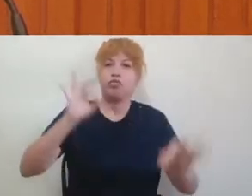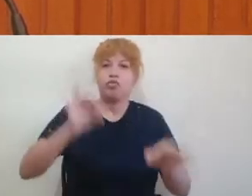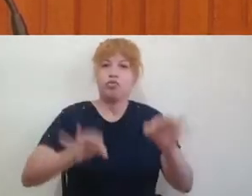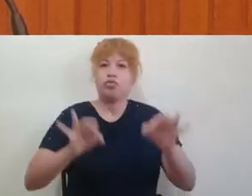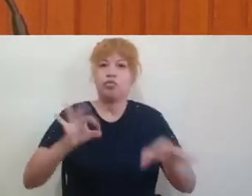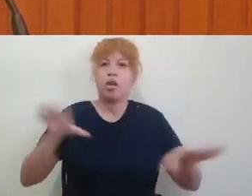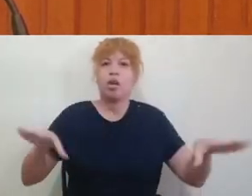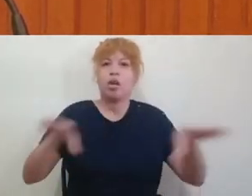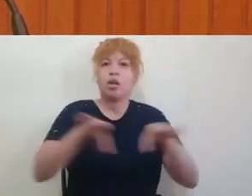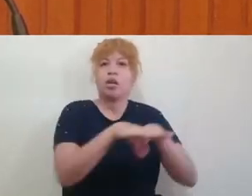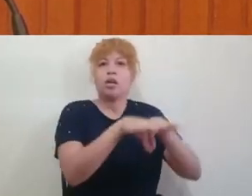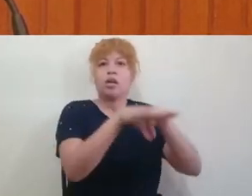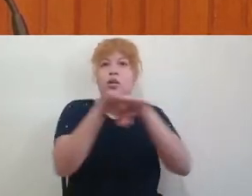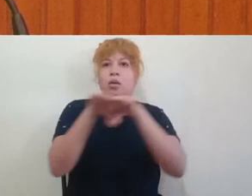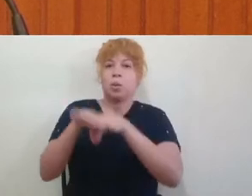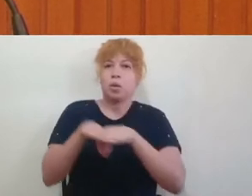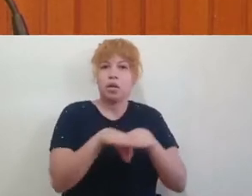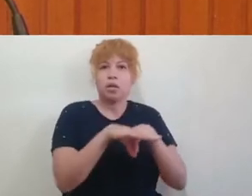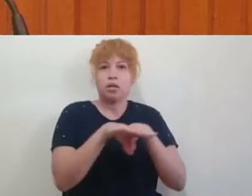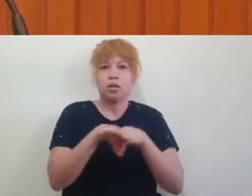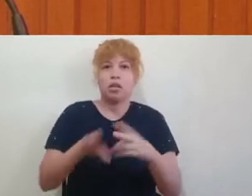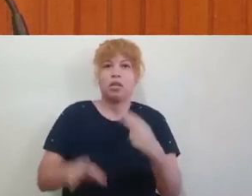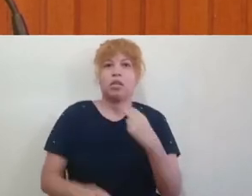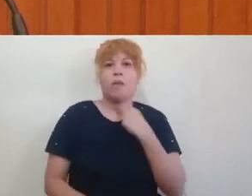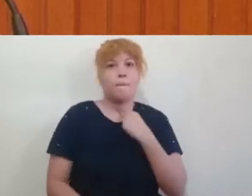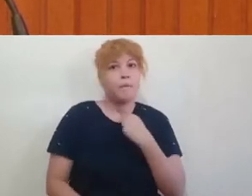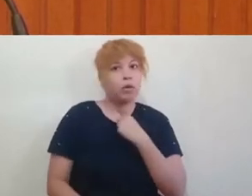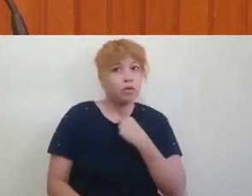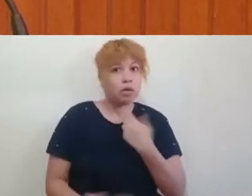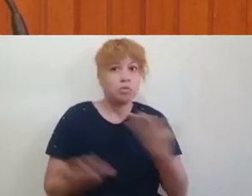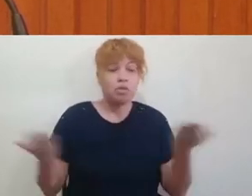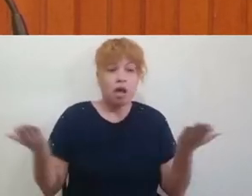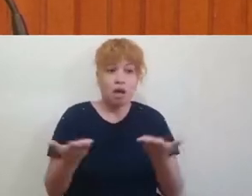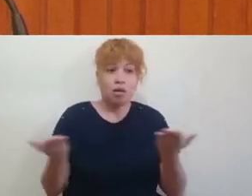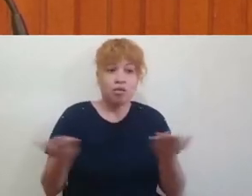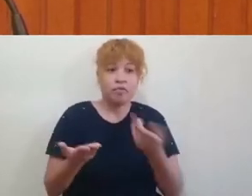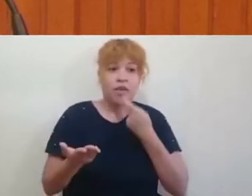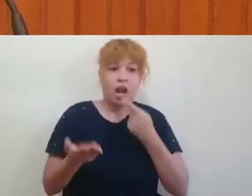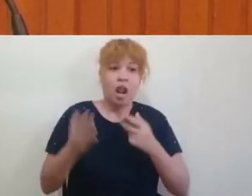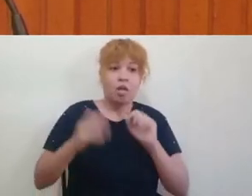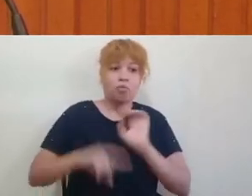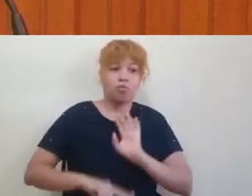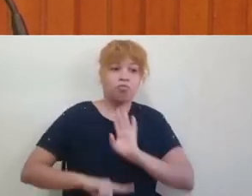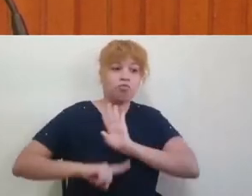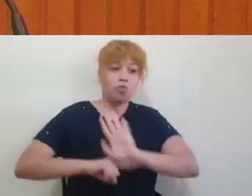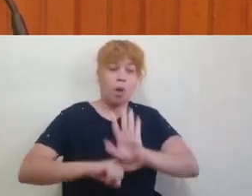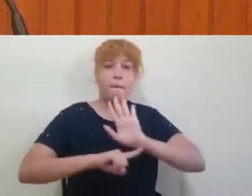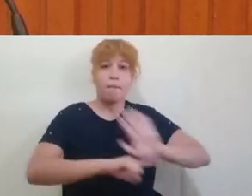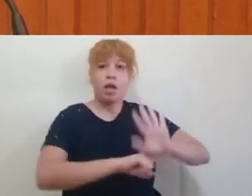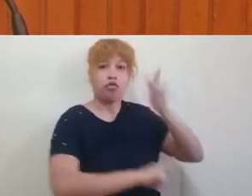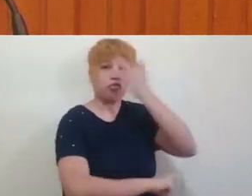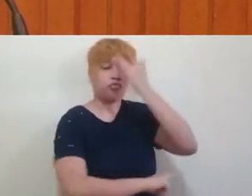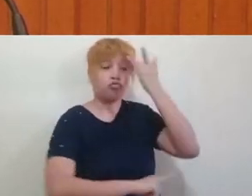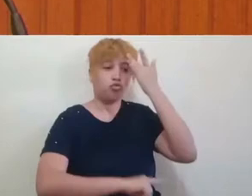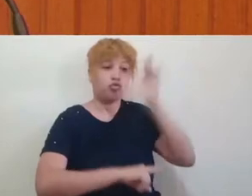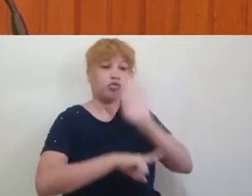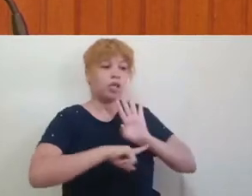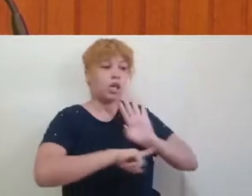convida-se o reitor da Universidade Federal Rural de Pernambuco, professor Marcelo Brito Carneiro Leão, para realizar o seu pronunciamento.